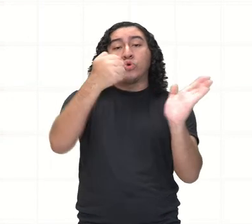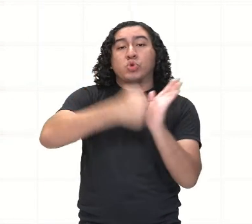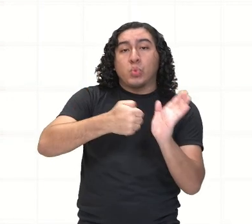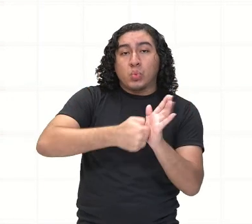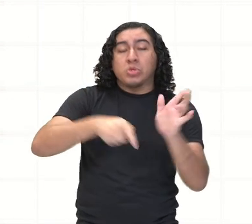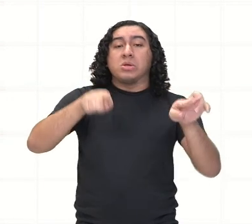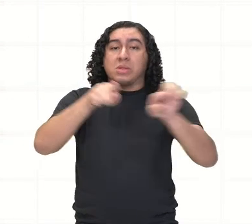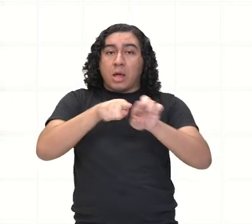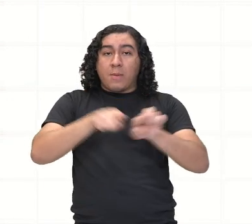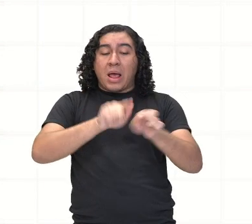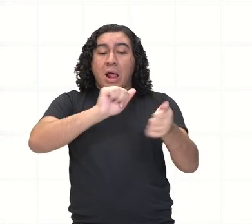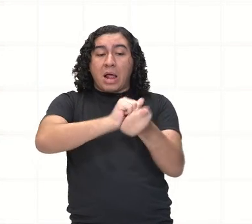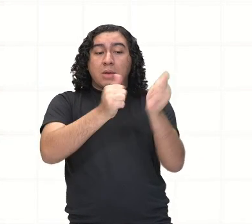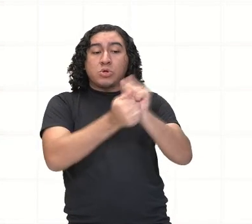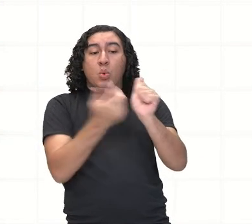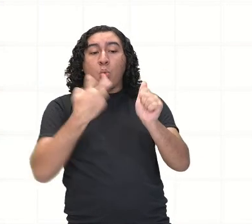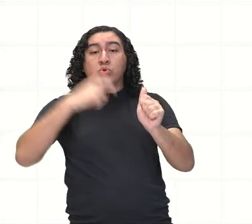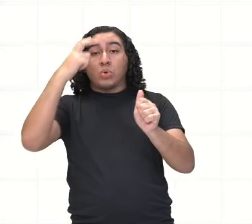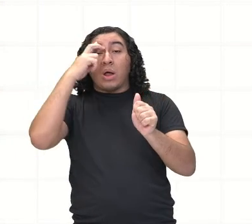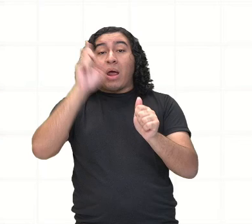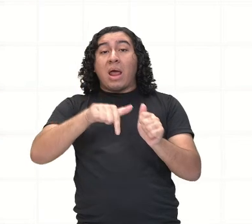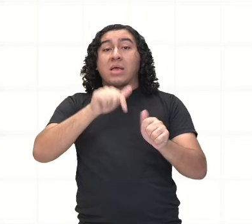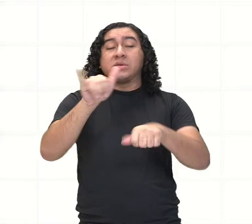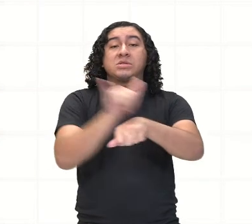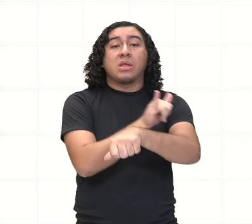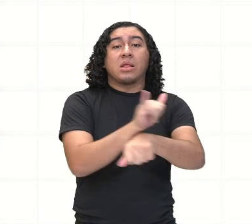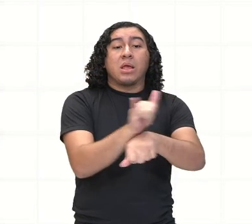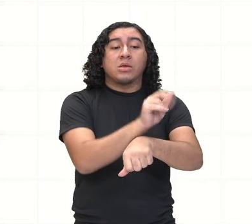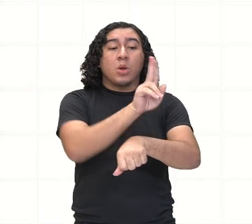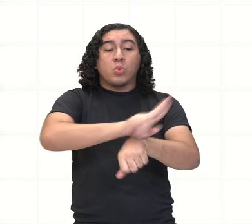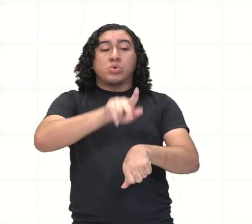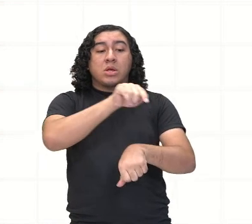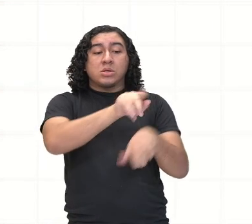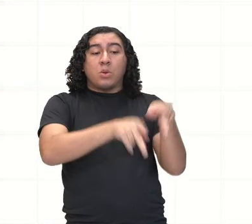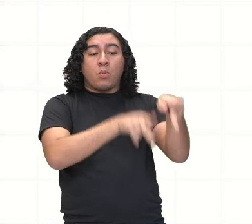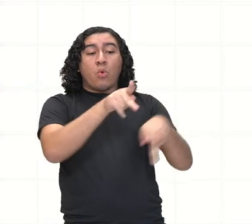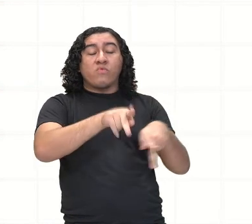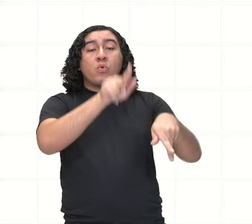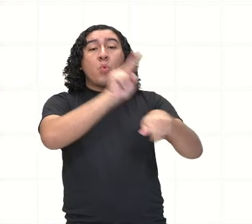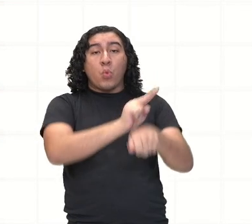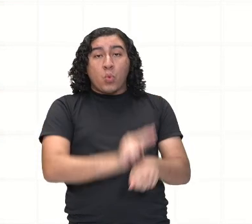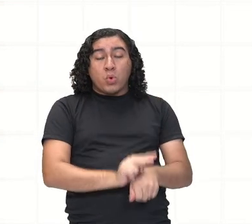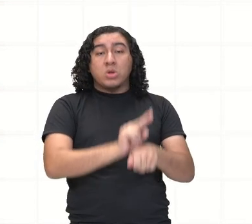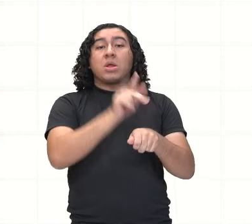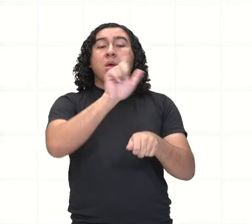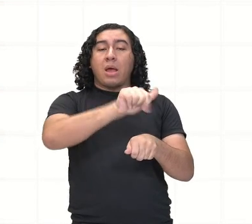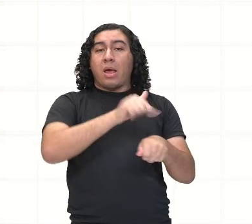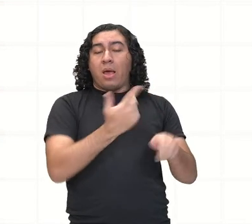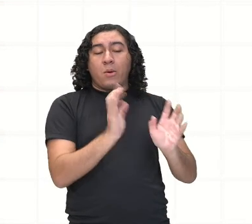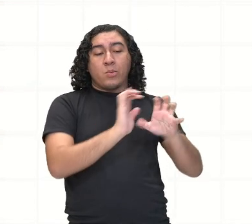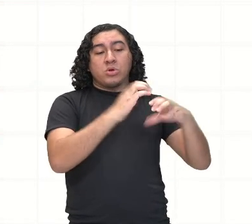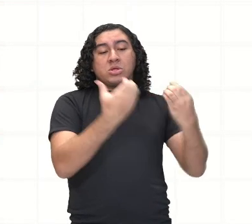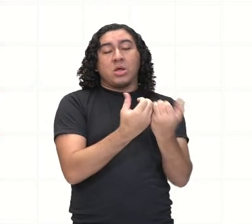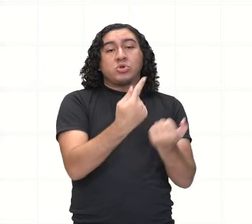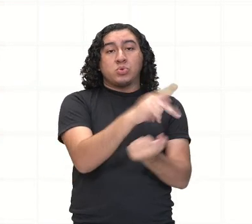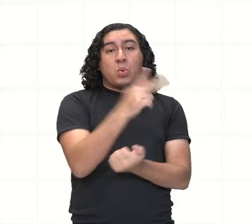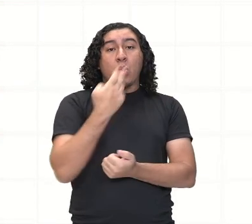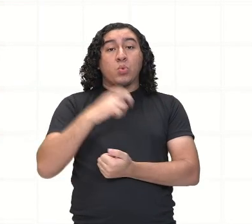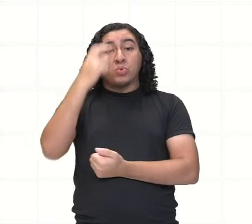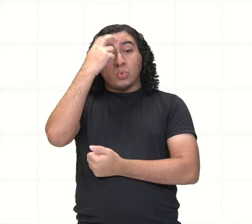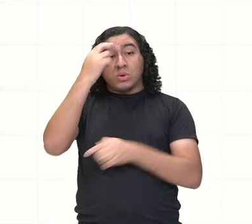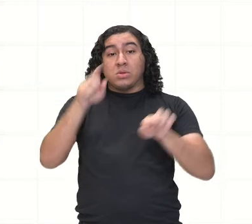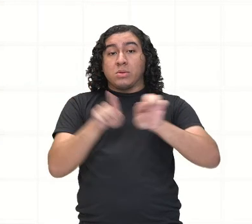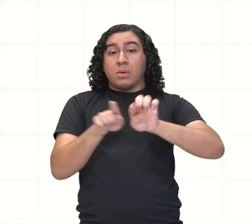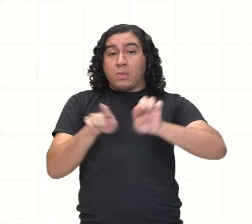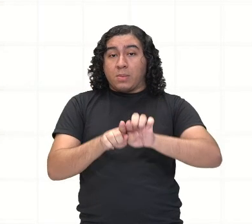adaptações culturais foram estratégias empregadas para preservar suas comunidades e culturas. E a